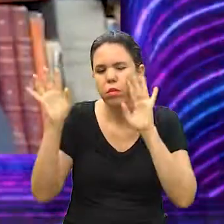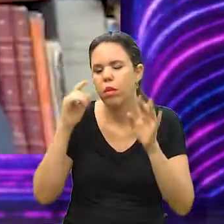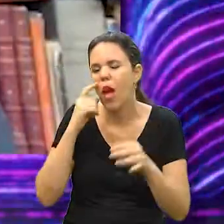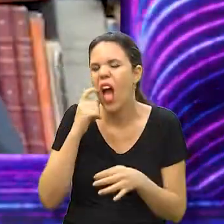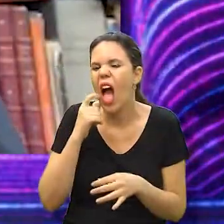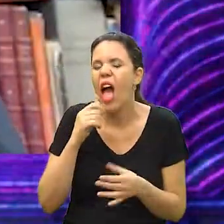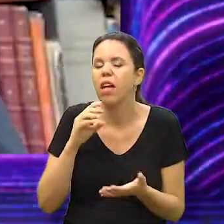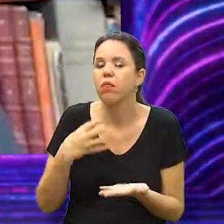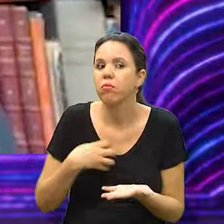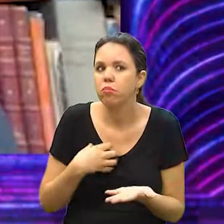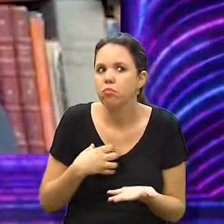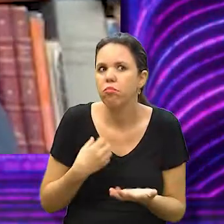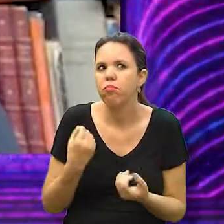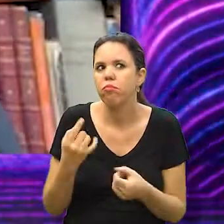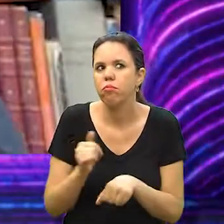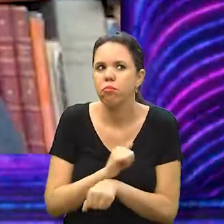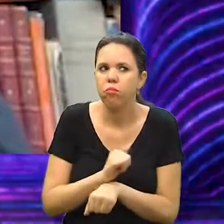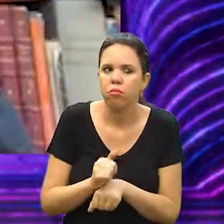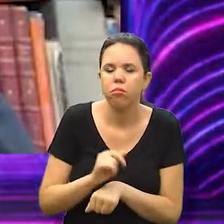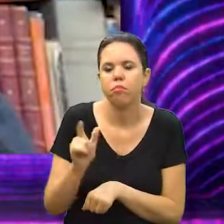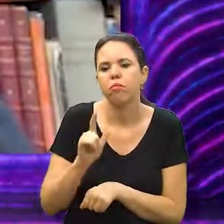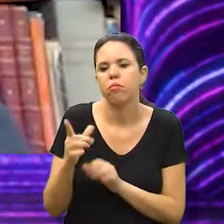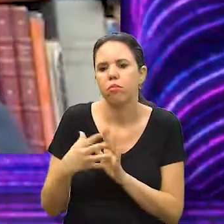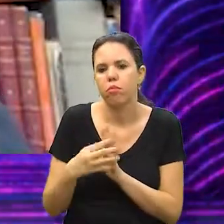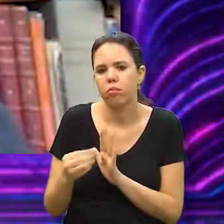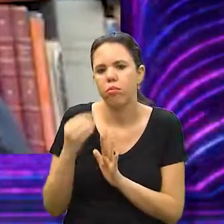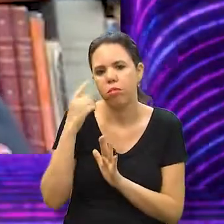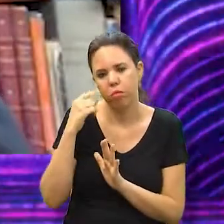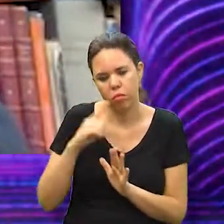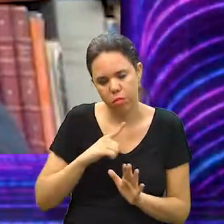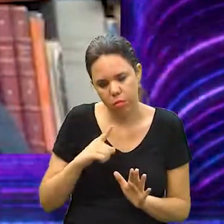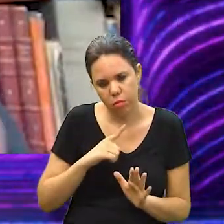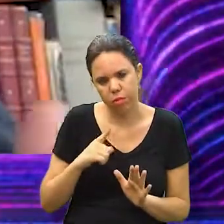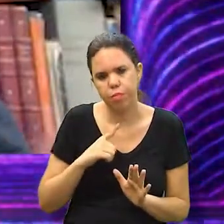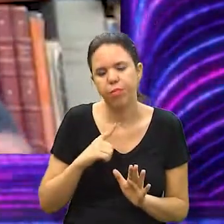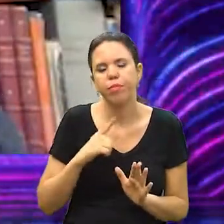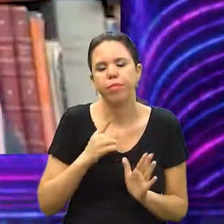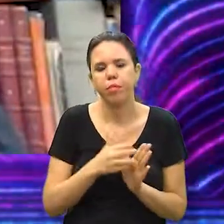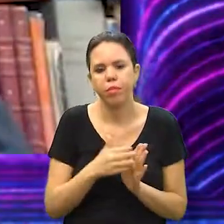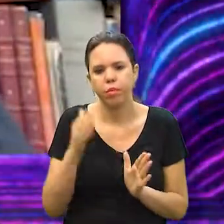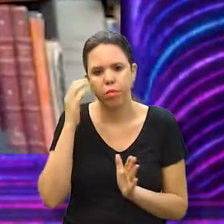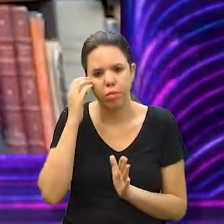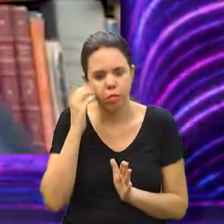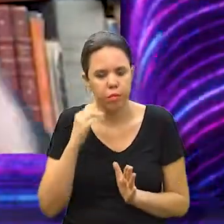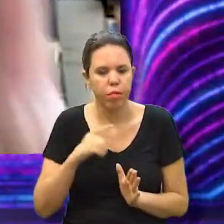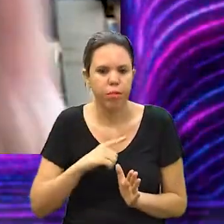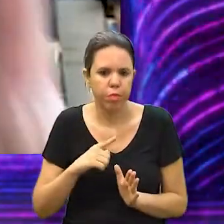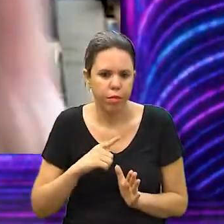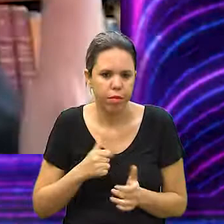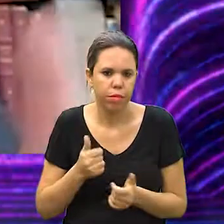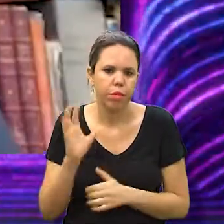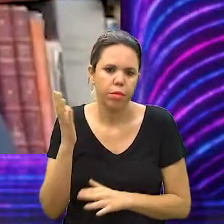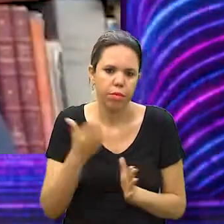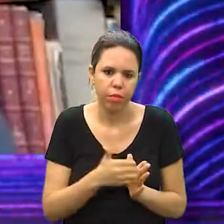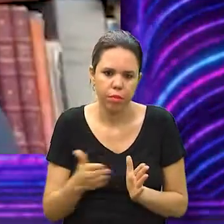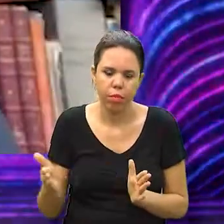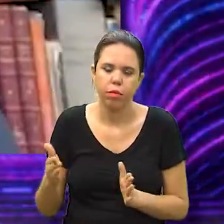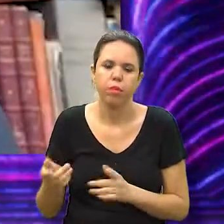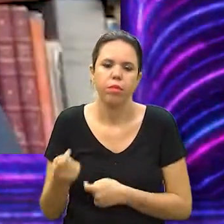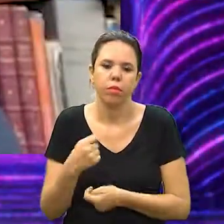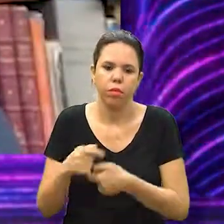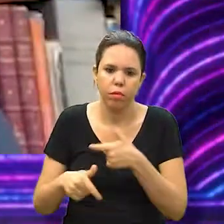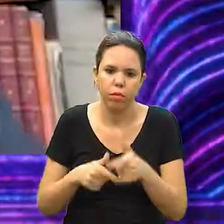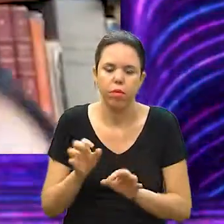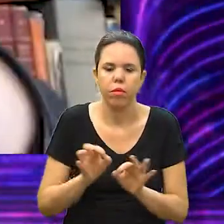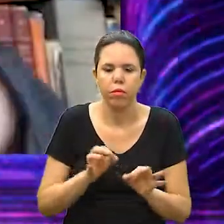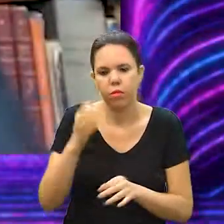Quer dizer, de alguma forma, é claro que é inspirado, tem plausibilidade, tem o que acontece mesmo no